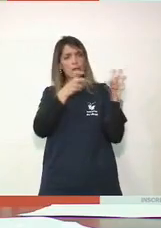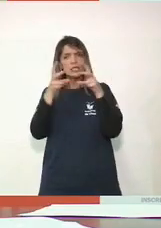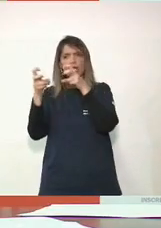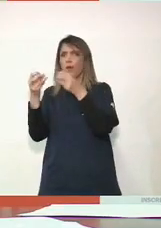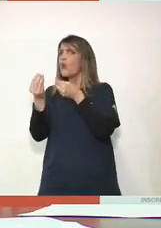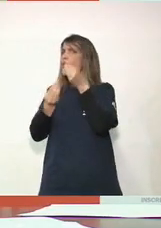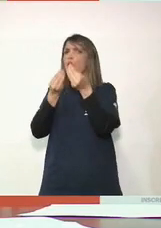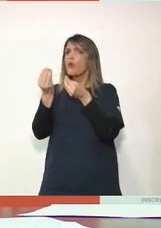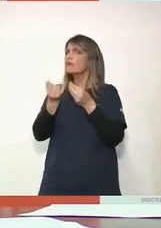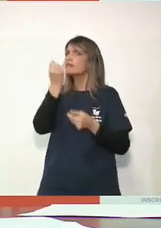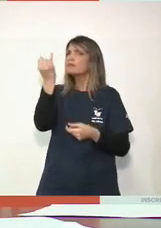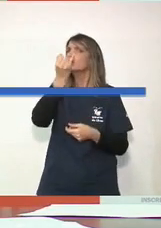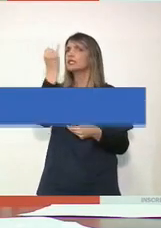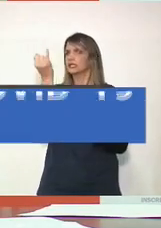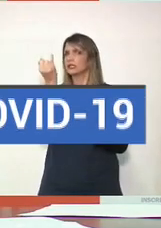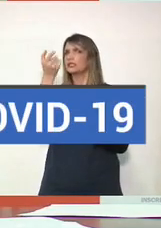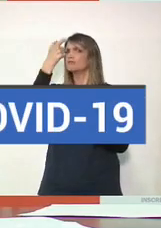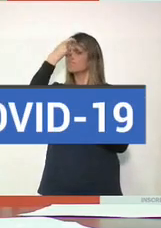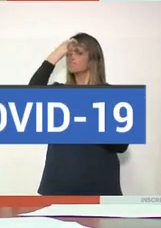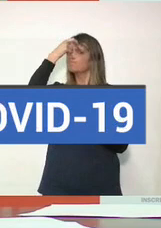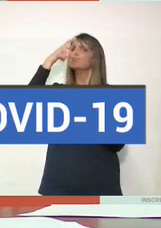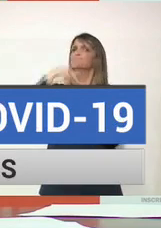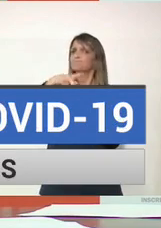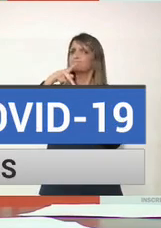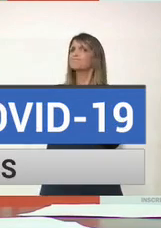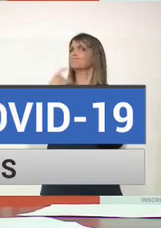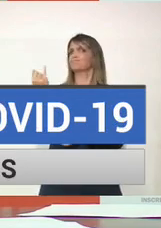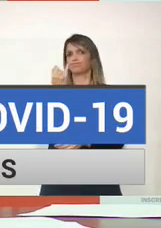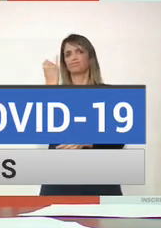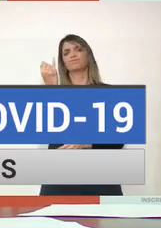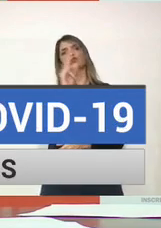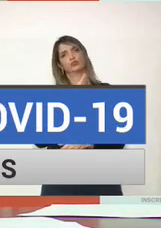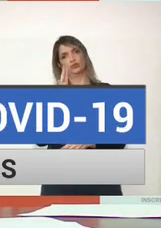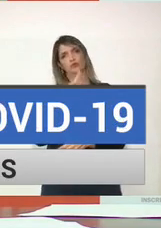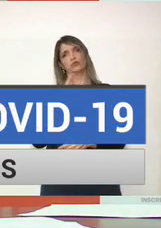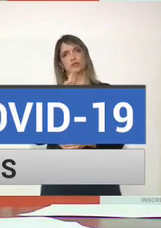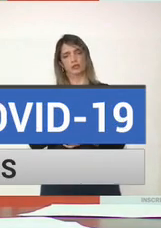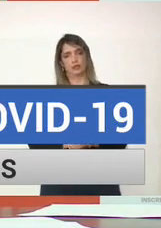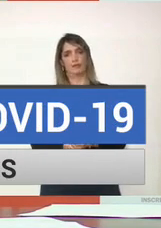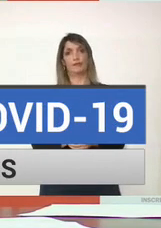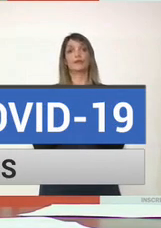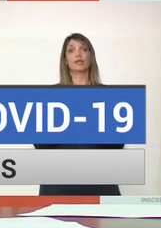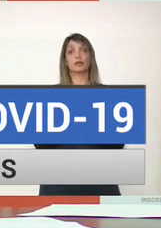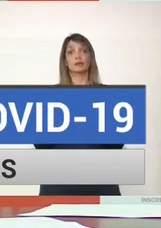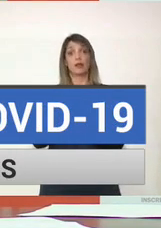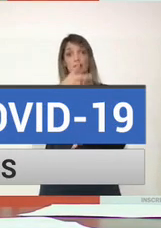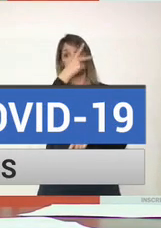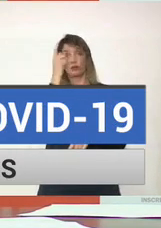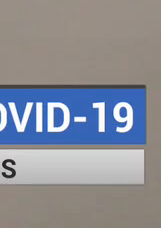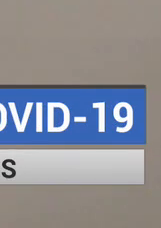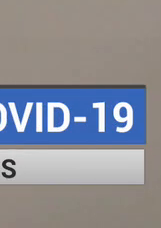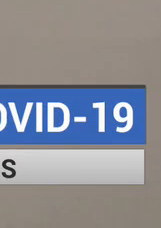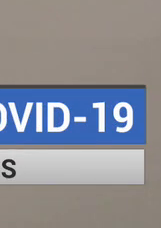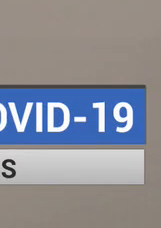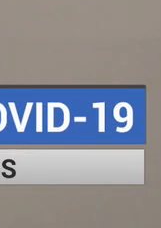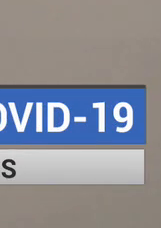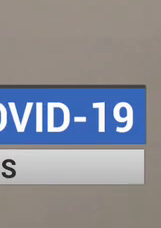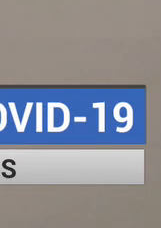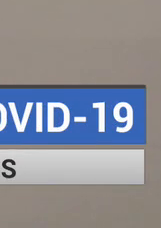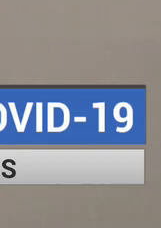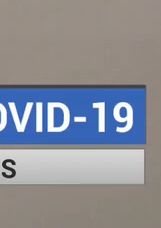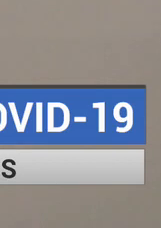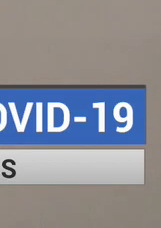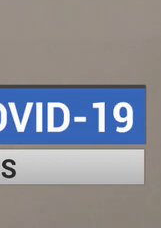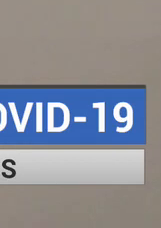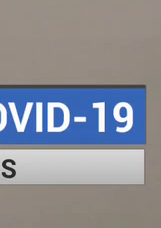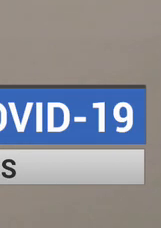o resultado veio no exame de rotina de acordo com a prefeitura bruno covas está bem não tem sintomas mas por